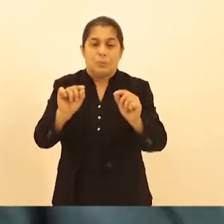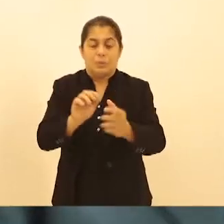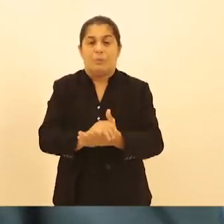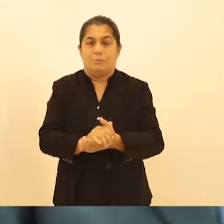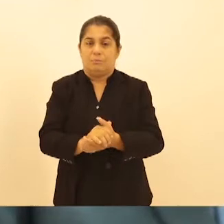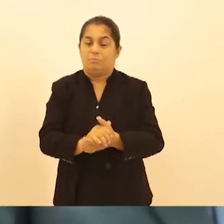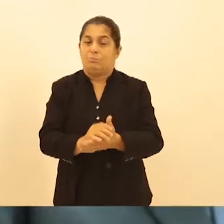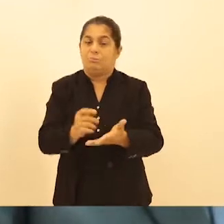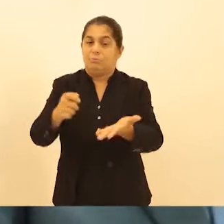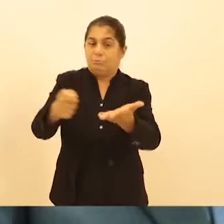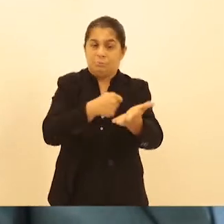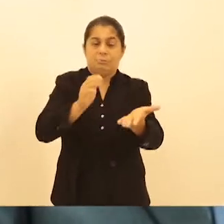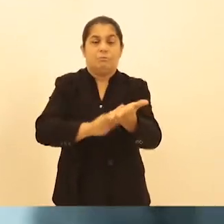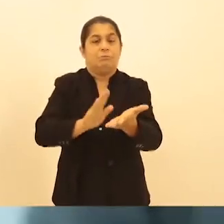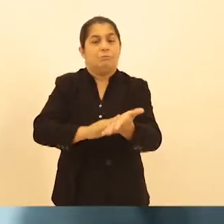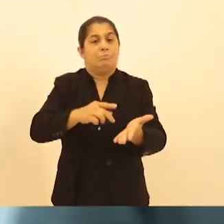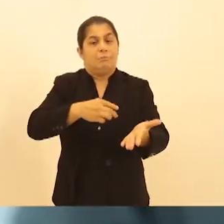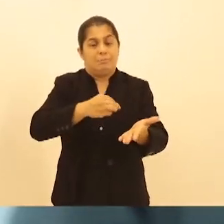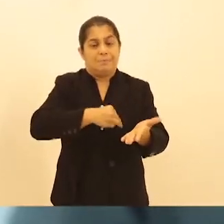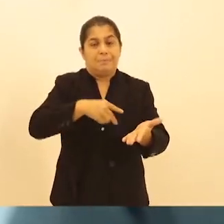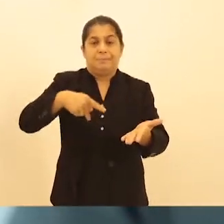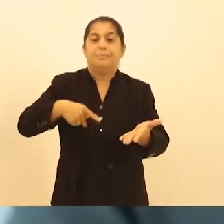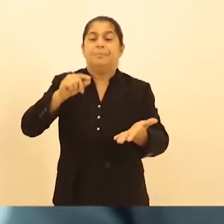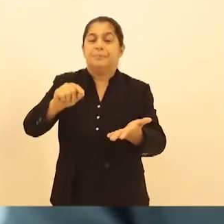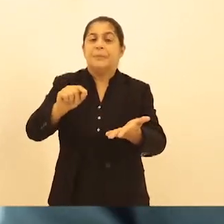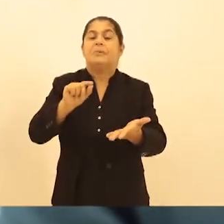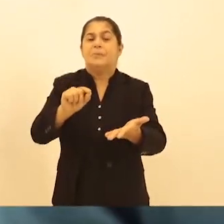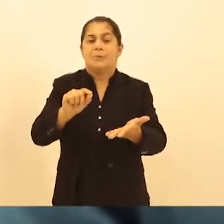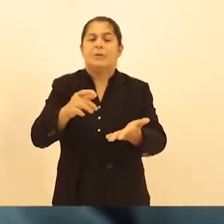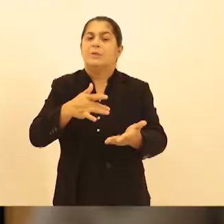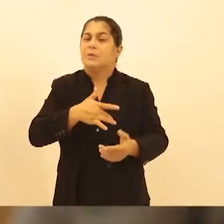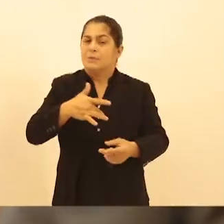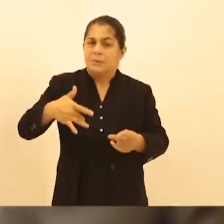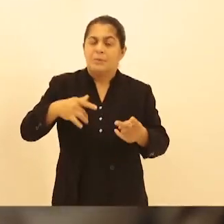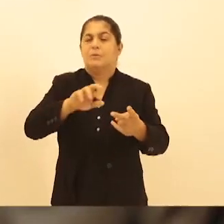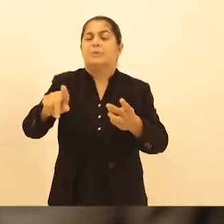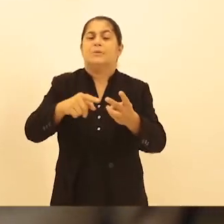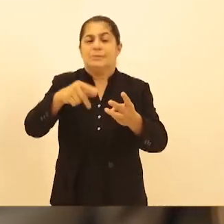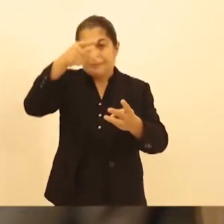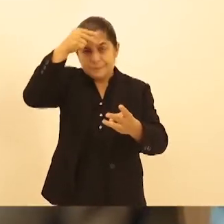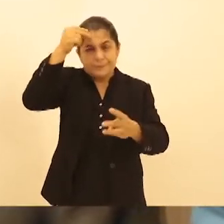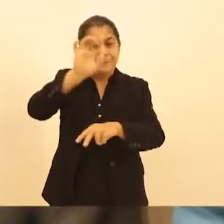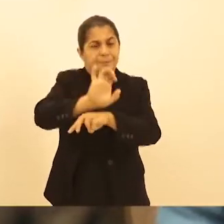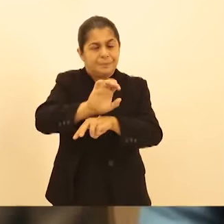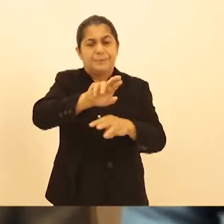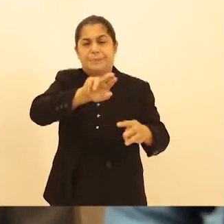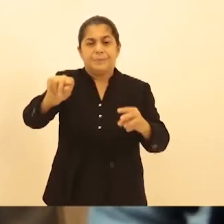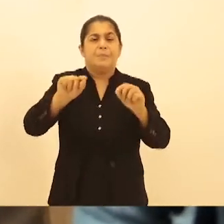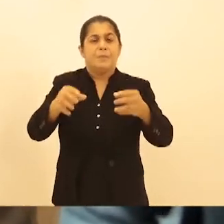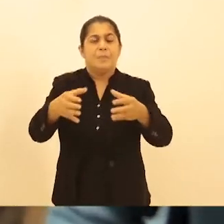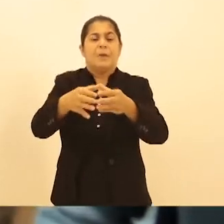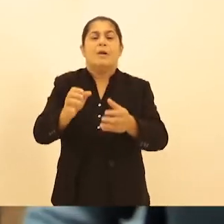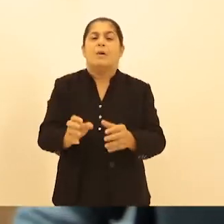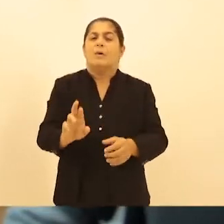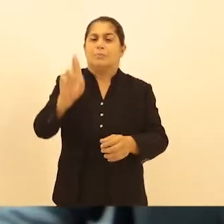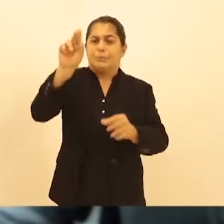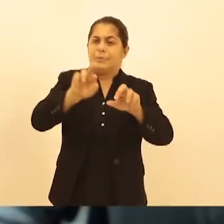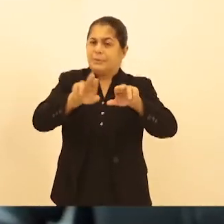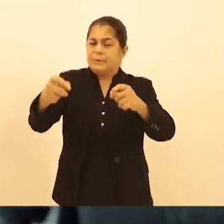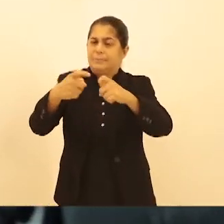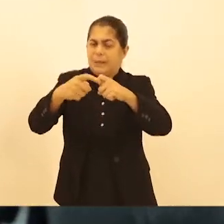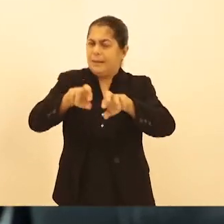foi expedida pelo mp procon vigilância sanitária do estado e do município de joão pessoa conselhos regionais de medicina